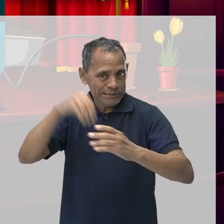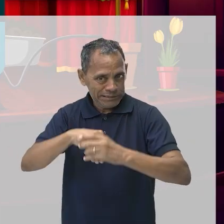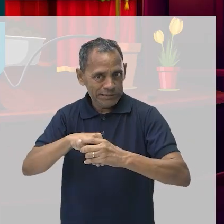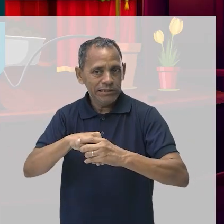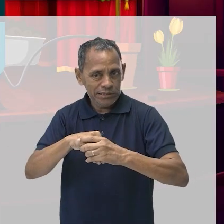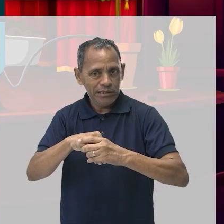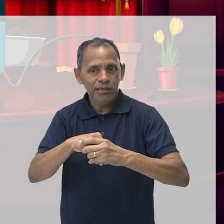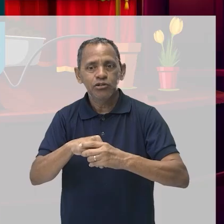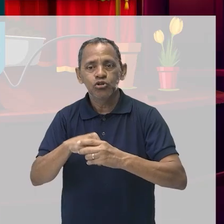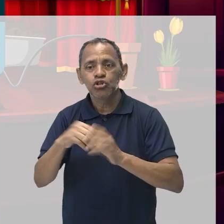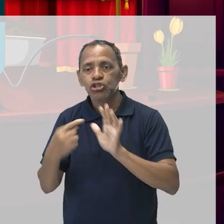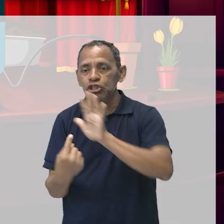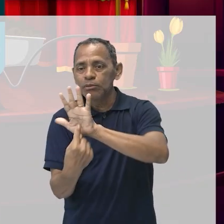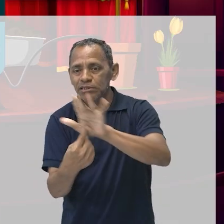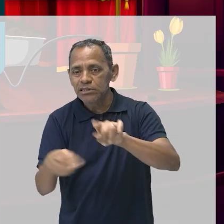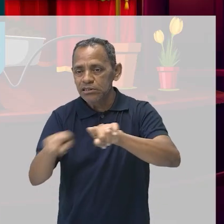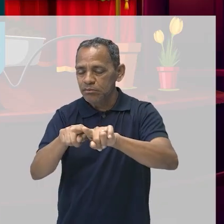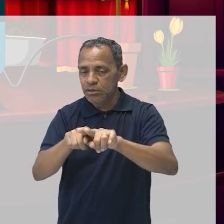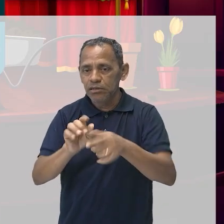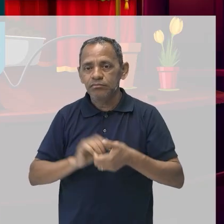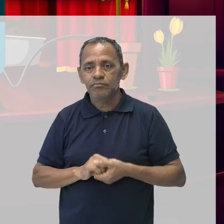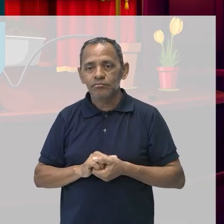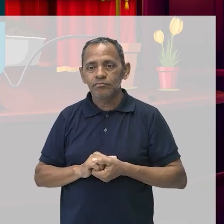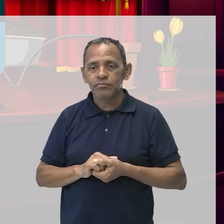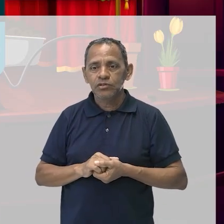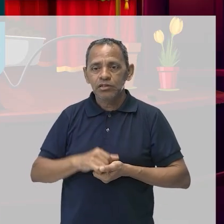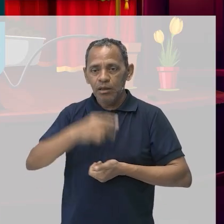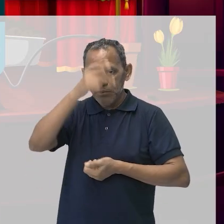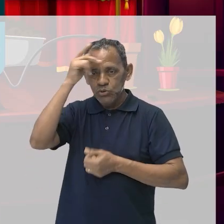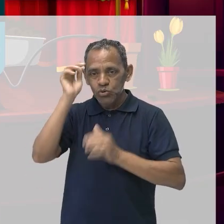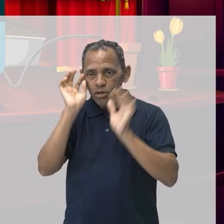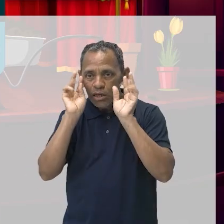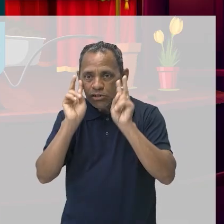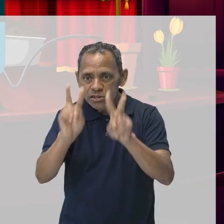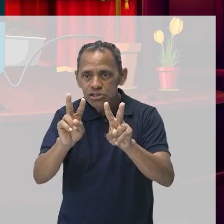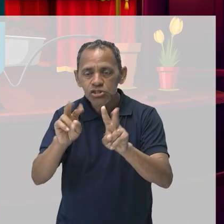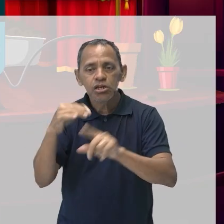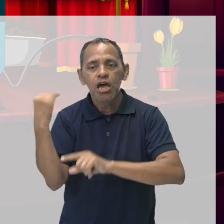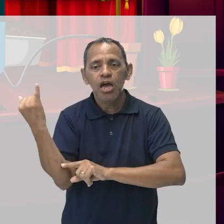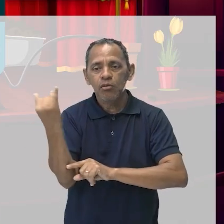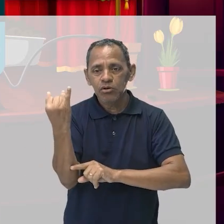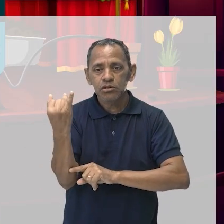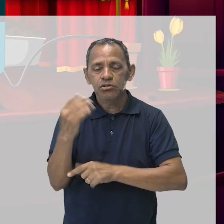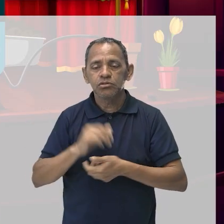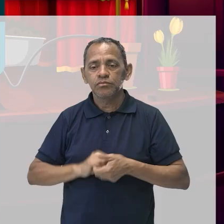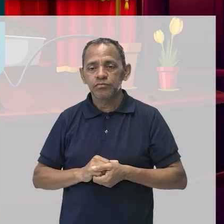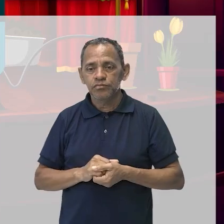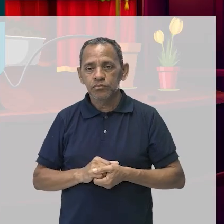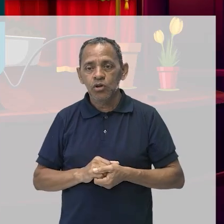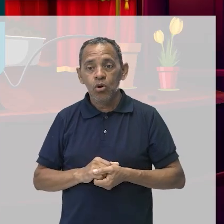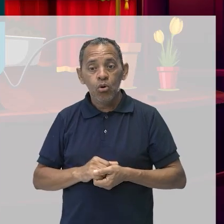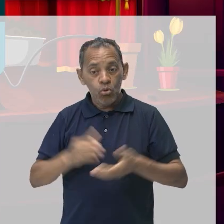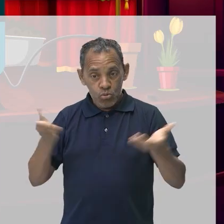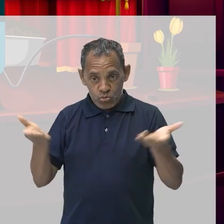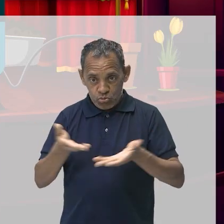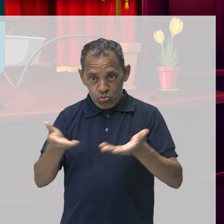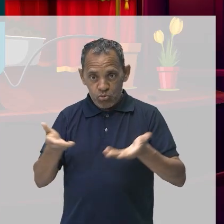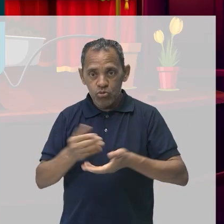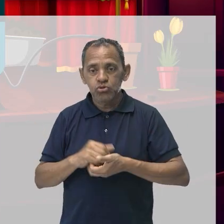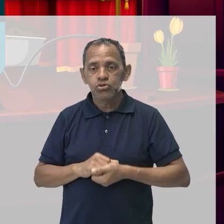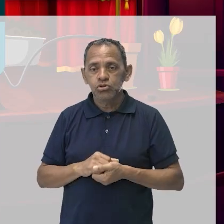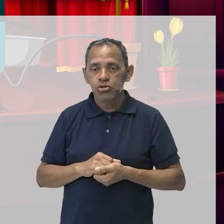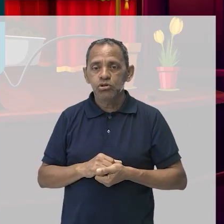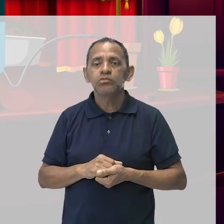certo? Então, o espectador, como eu falei, ele vai ser muito importante. Hoje, nos dias de hoje, no